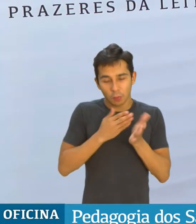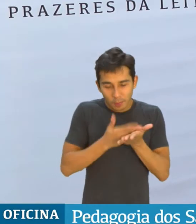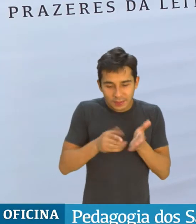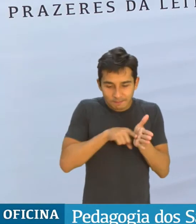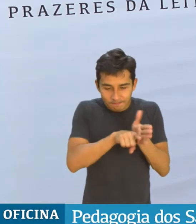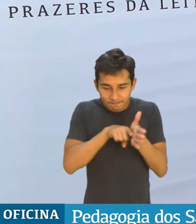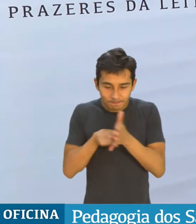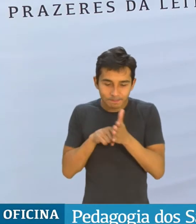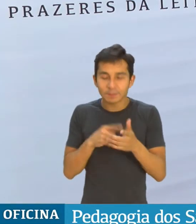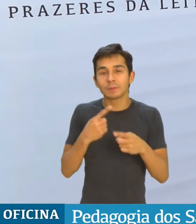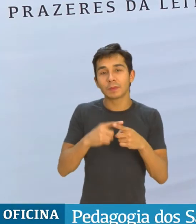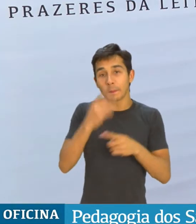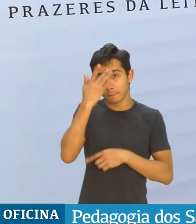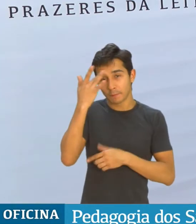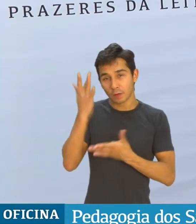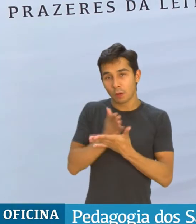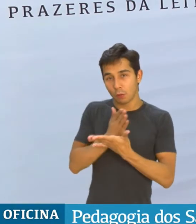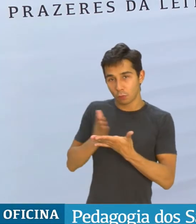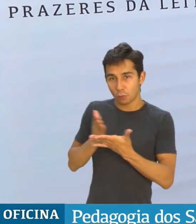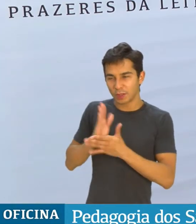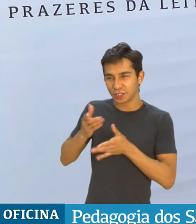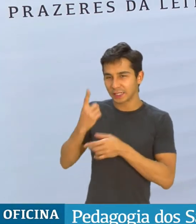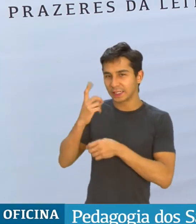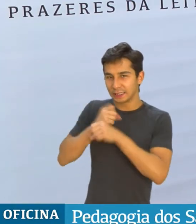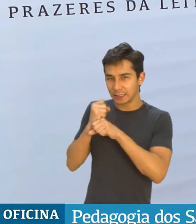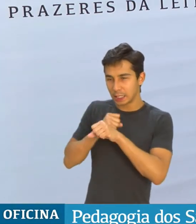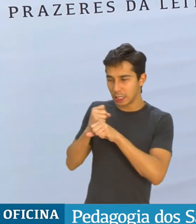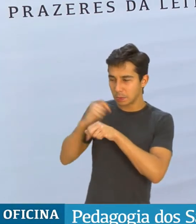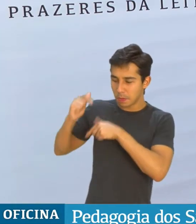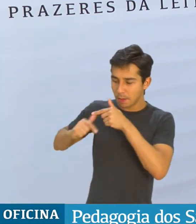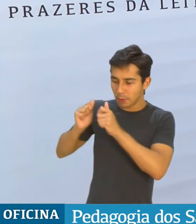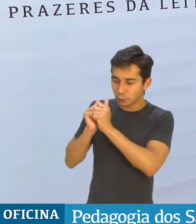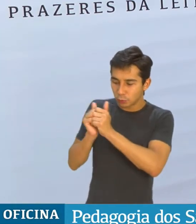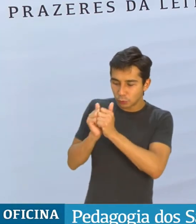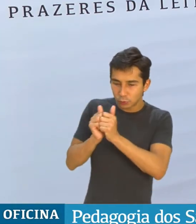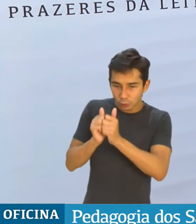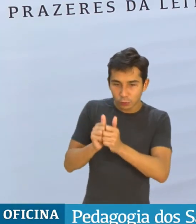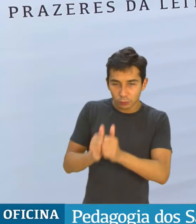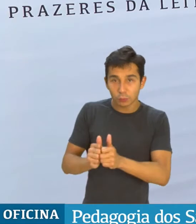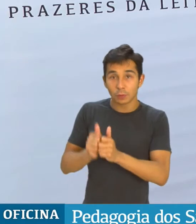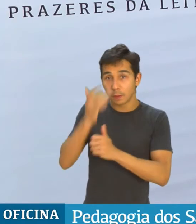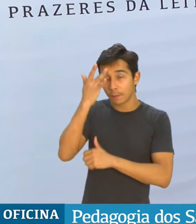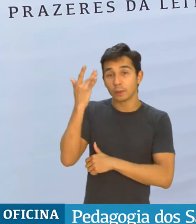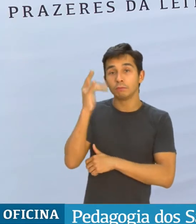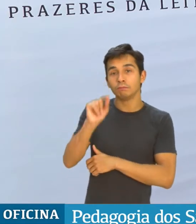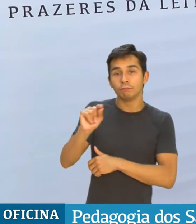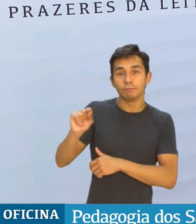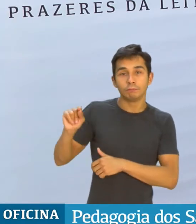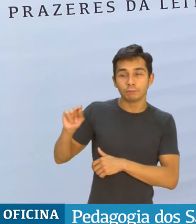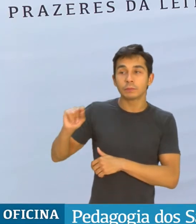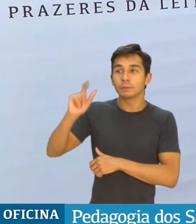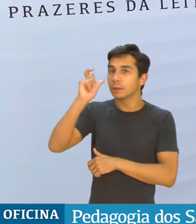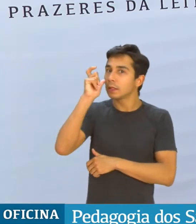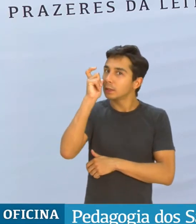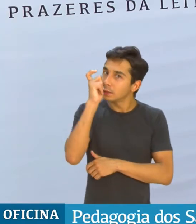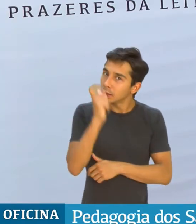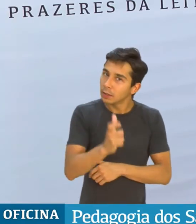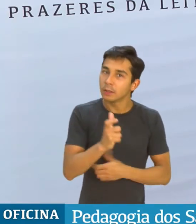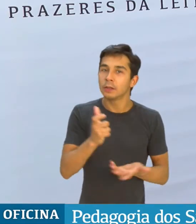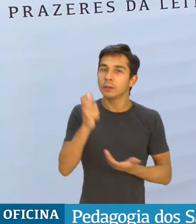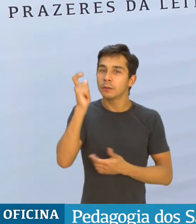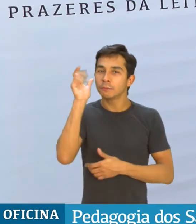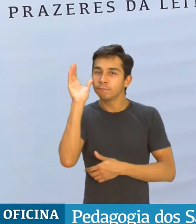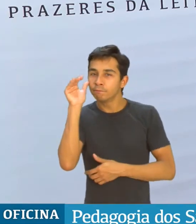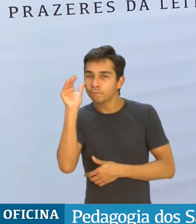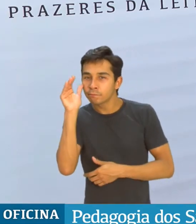que eu trabalhando há 15 anos, agora praticamente com saraus, as pessoas têm um interesse, têm uma